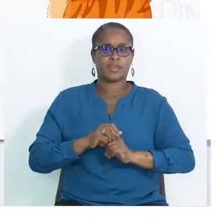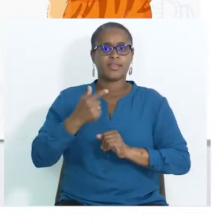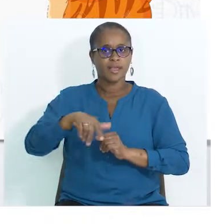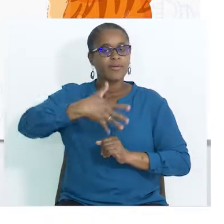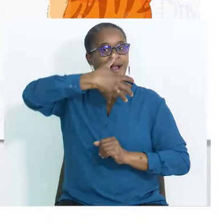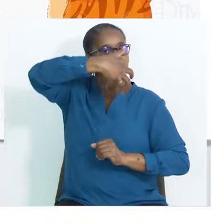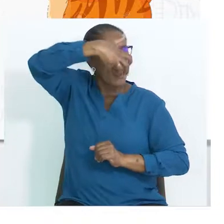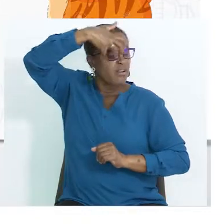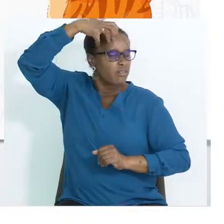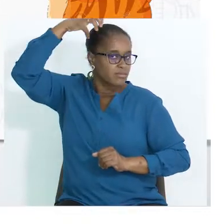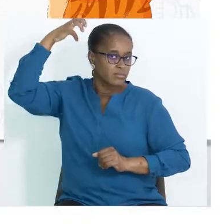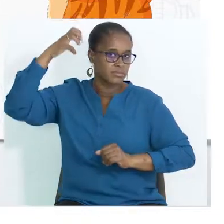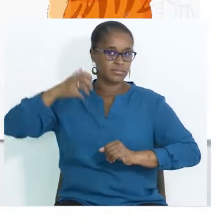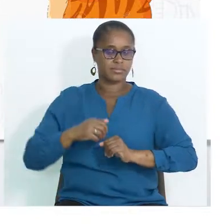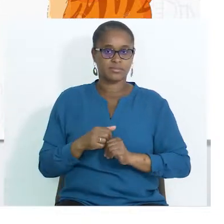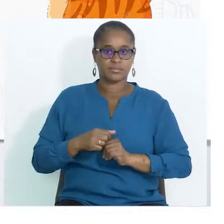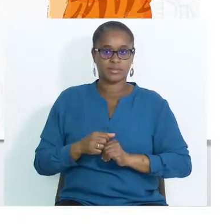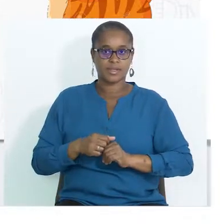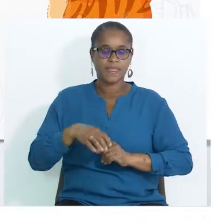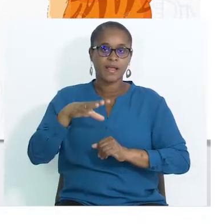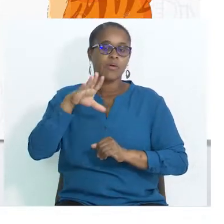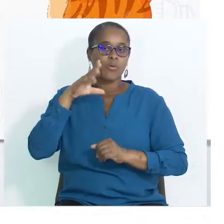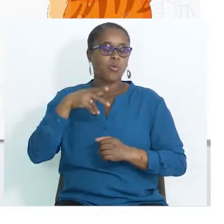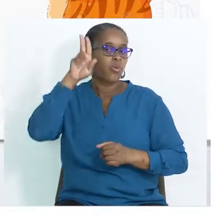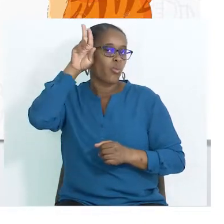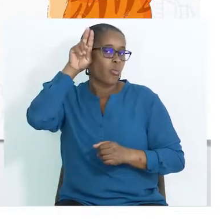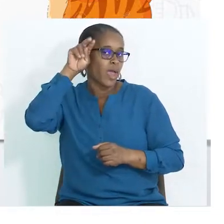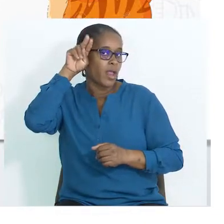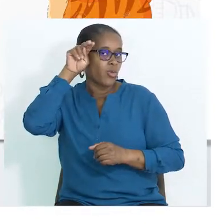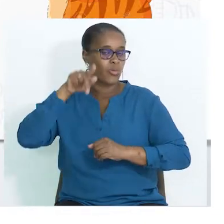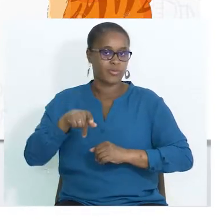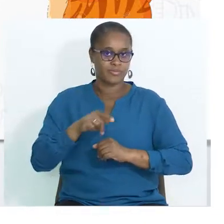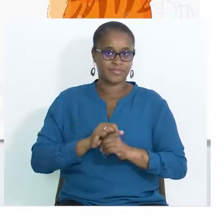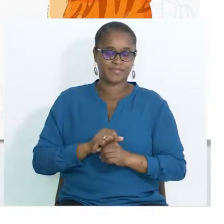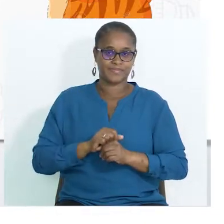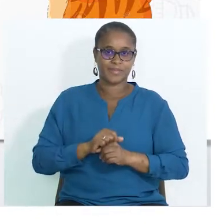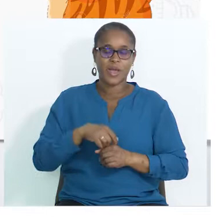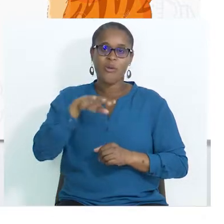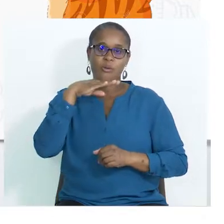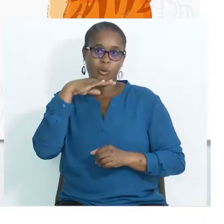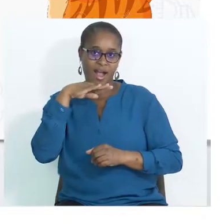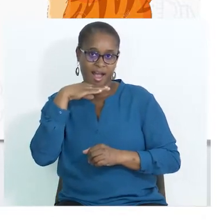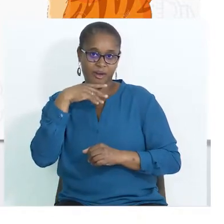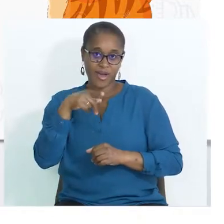temos União e o coelho aqui o